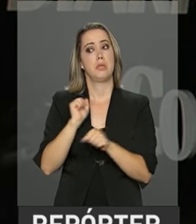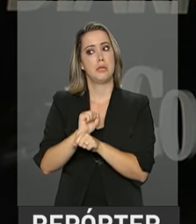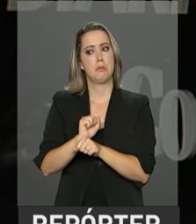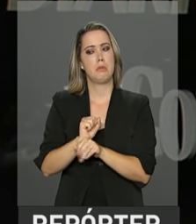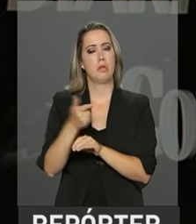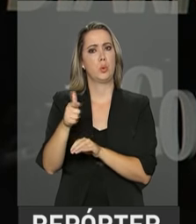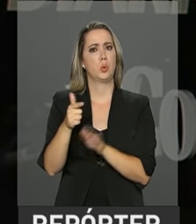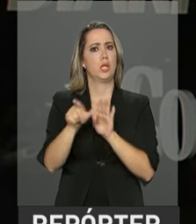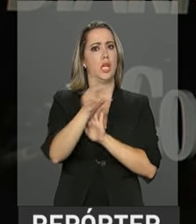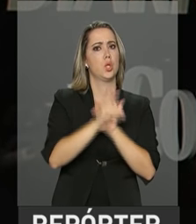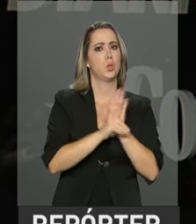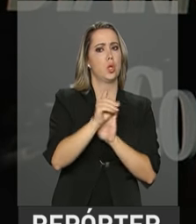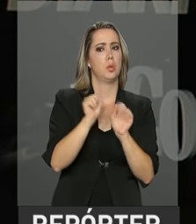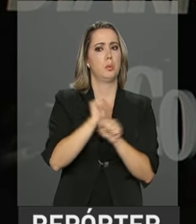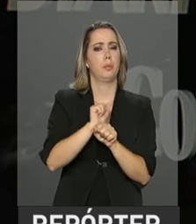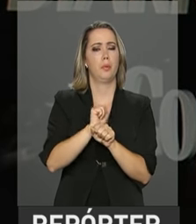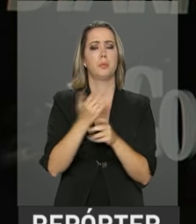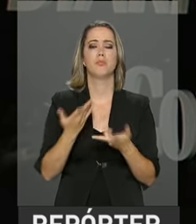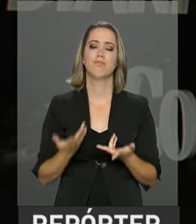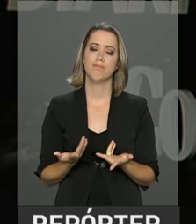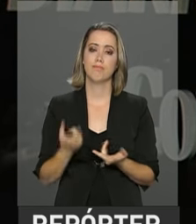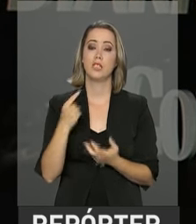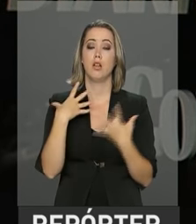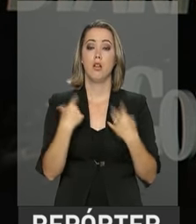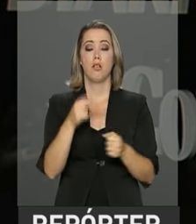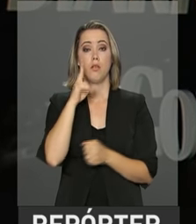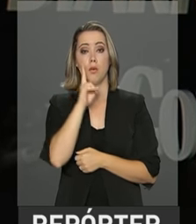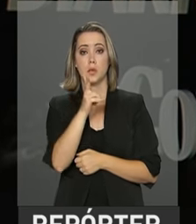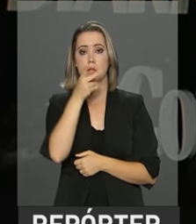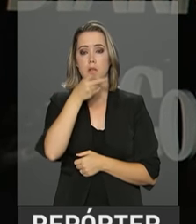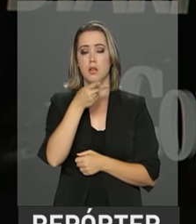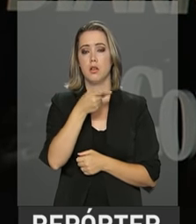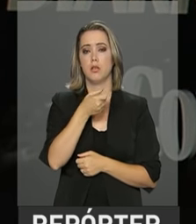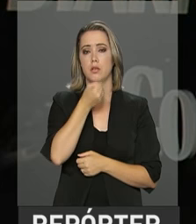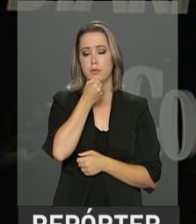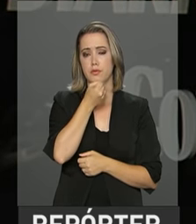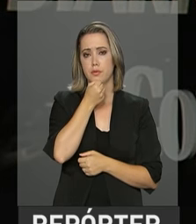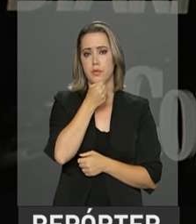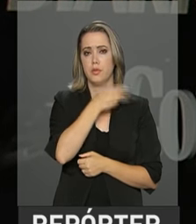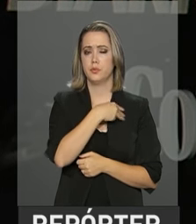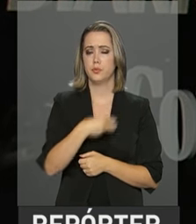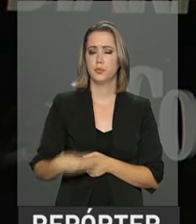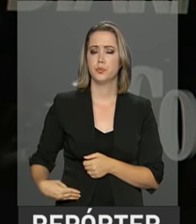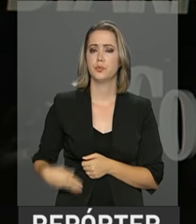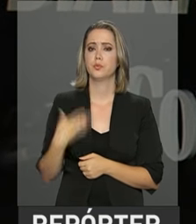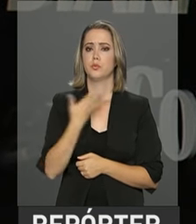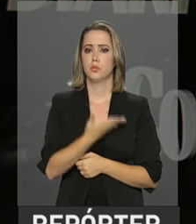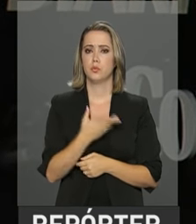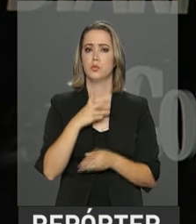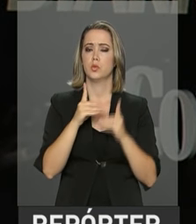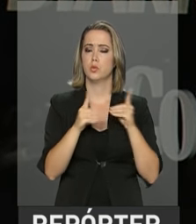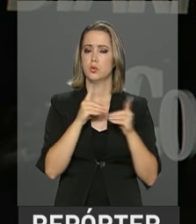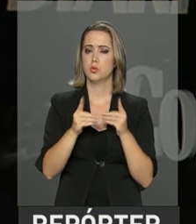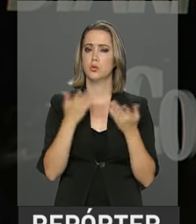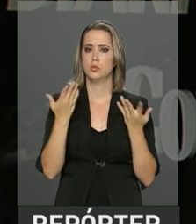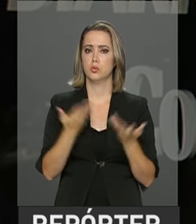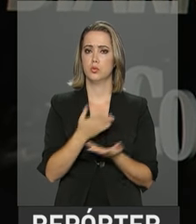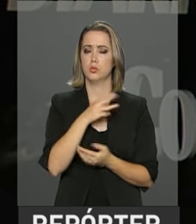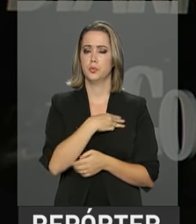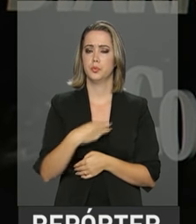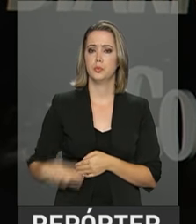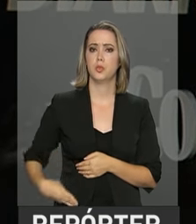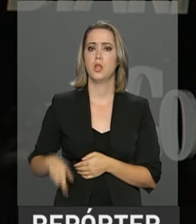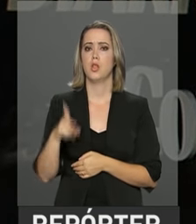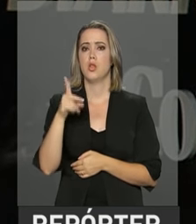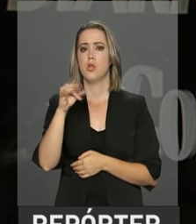dos trabalhadores. Vamos ouvir agora um trecho do discurso deste debate inicial do ministro do Planejamento,